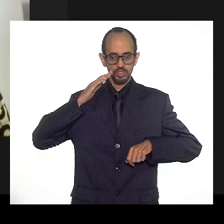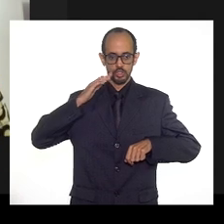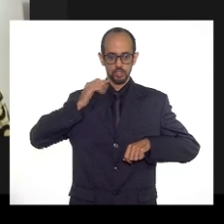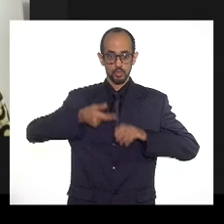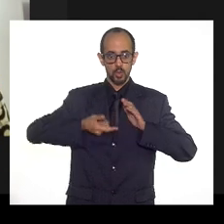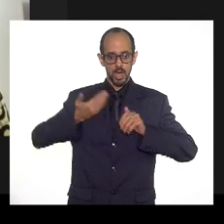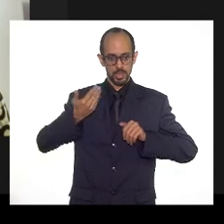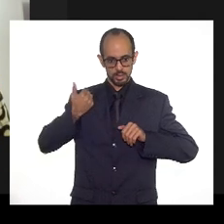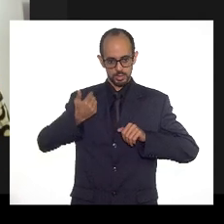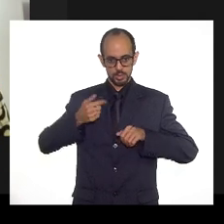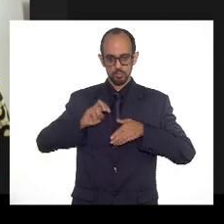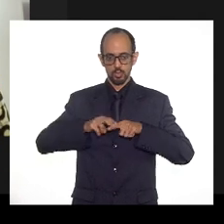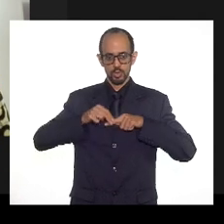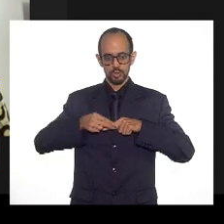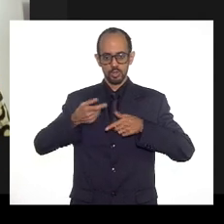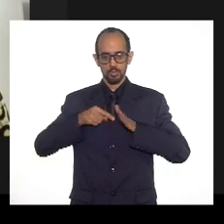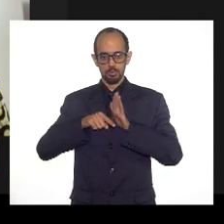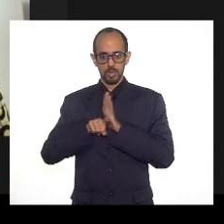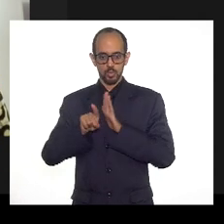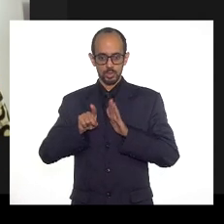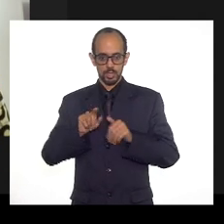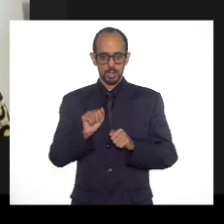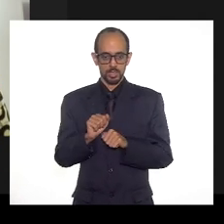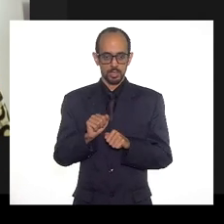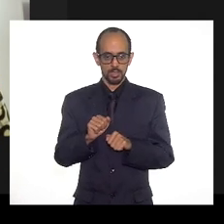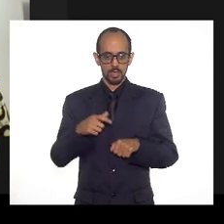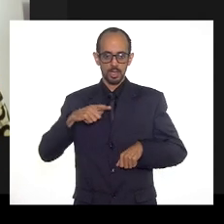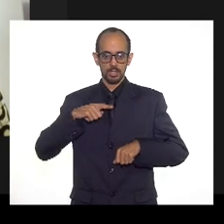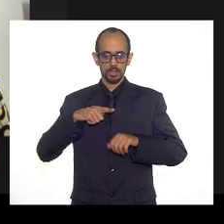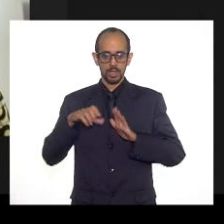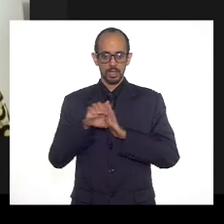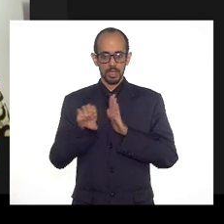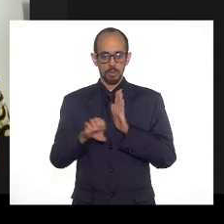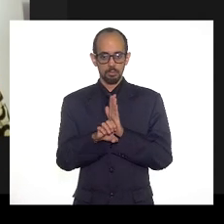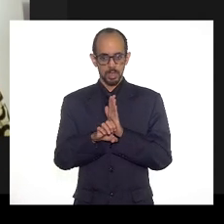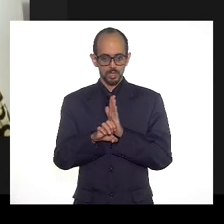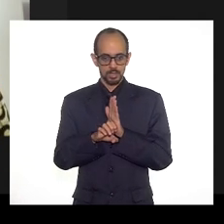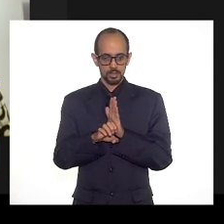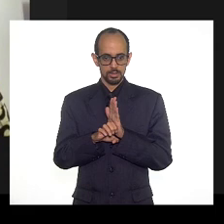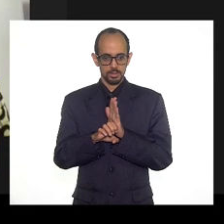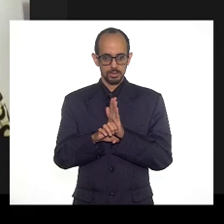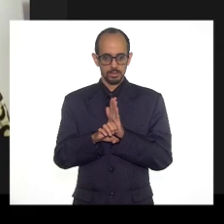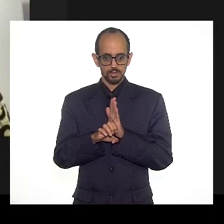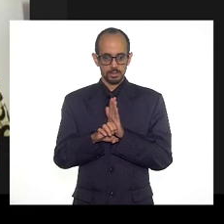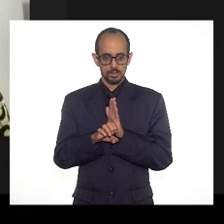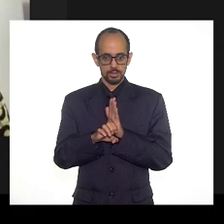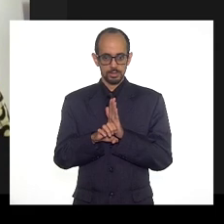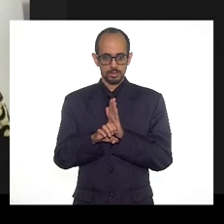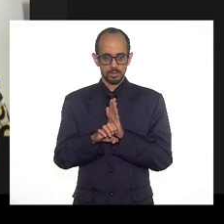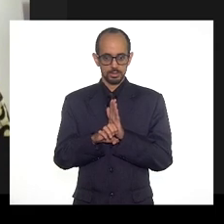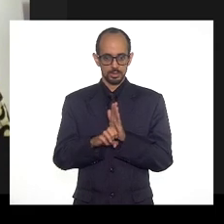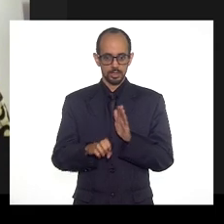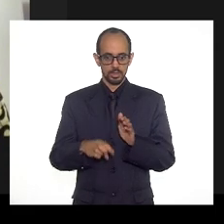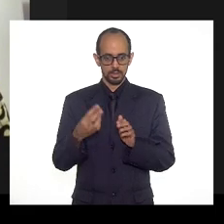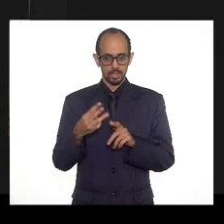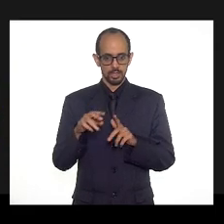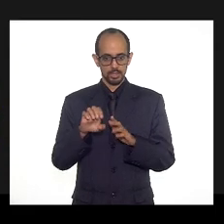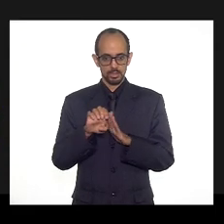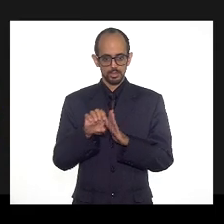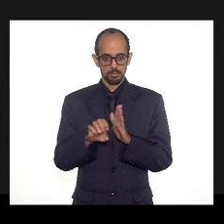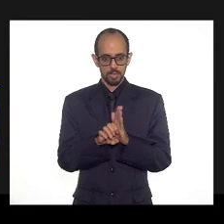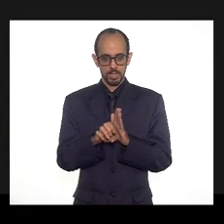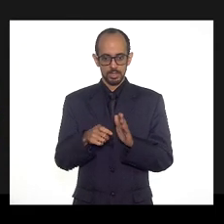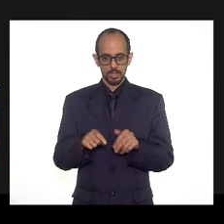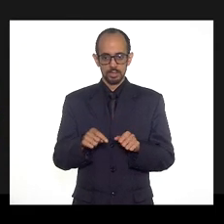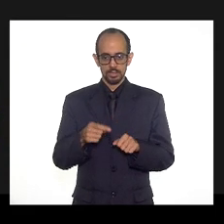que eu perguntei. E tem até emendas que... as três emendas que até no momento eu